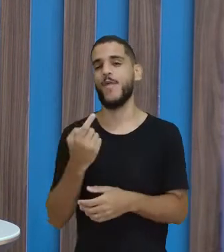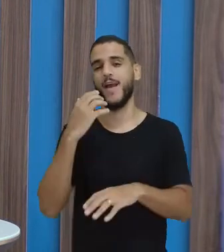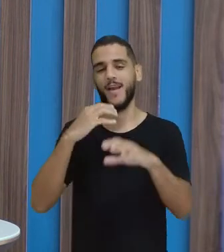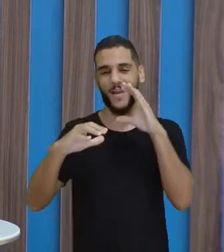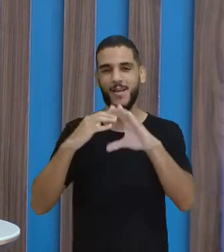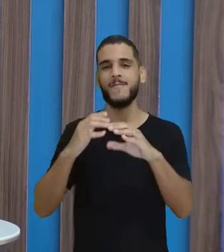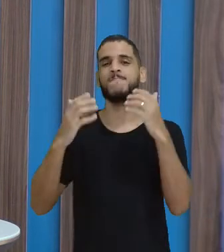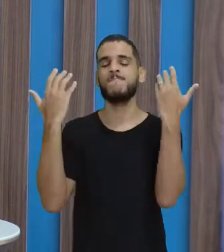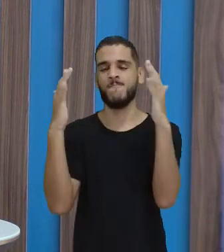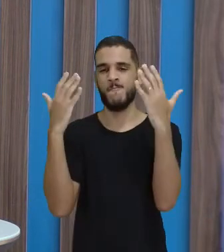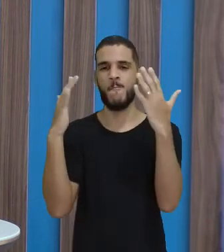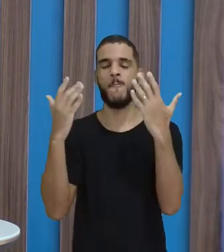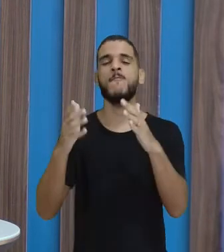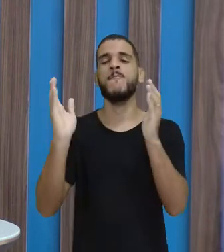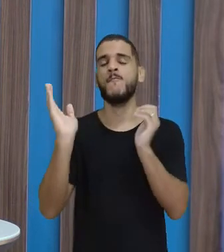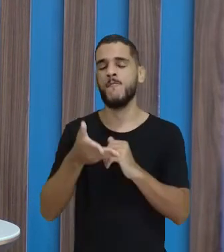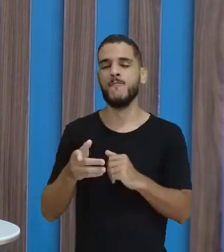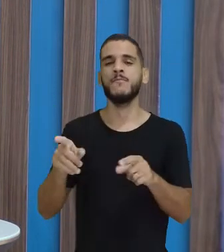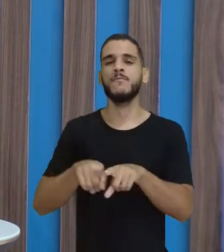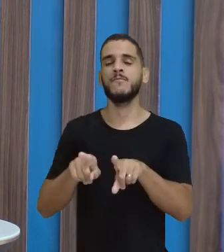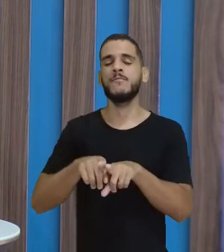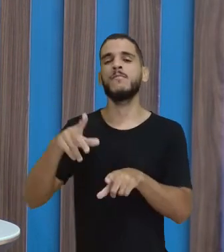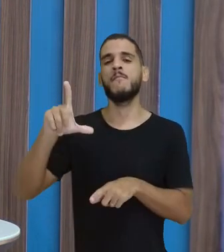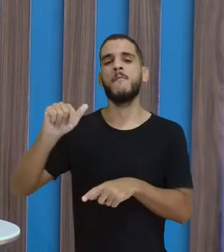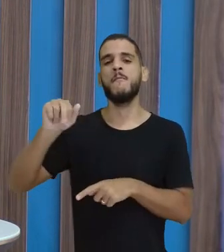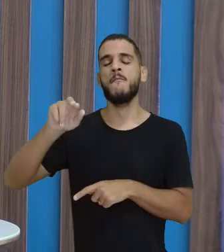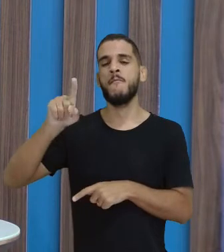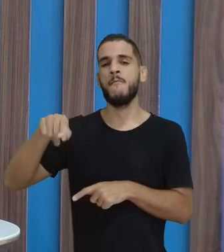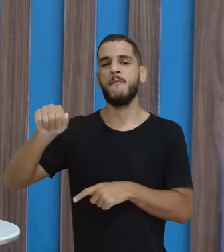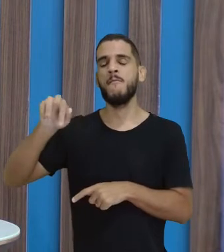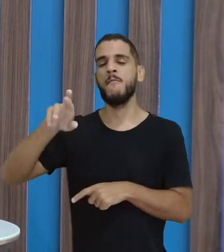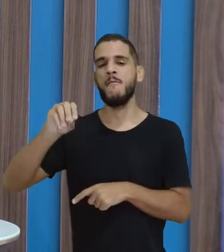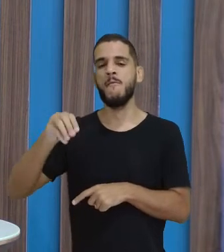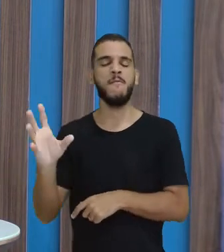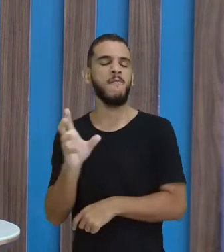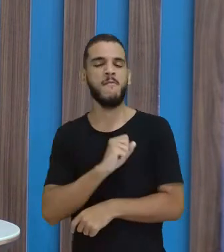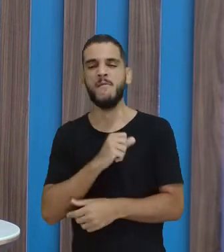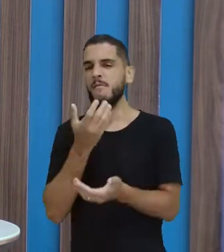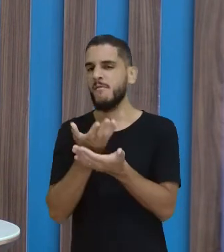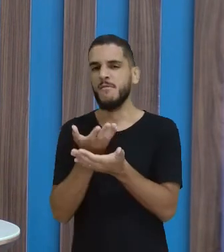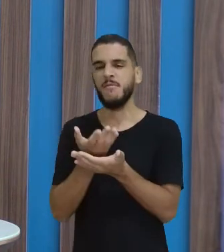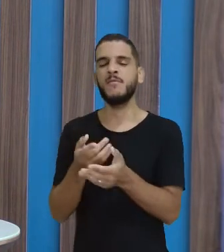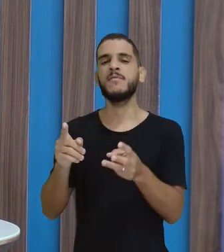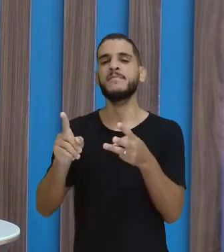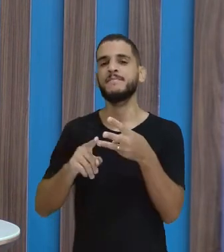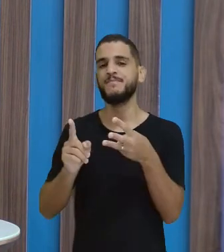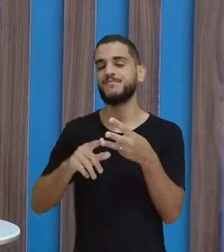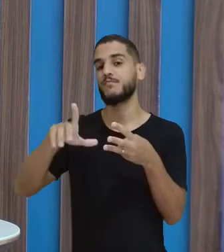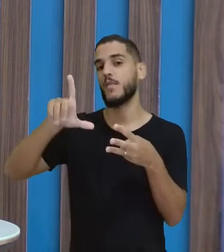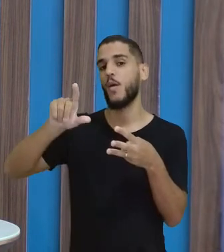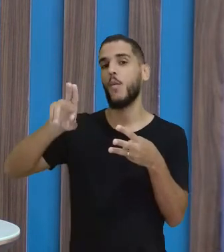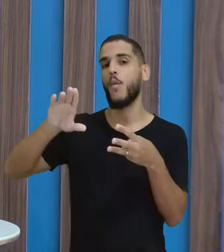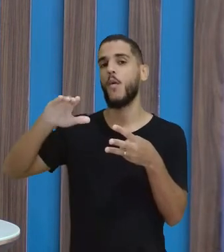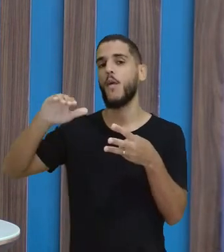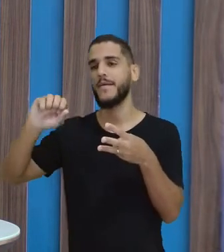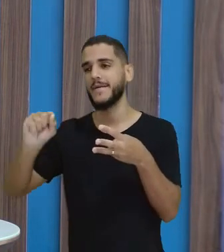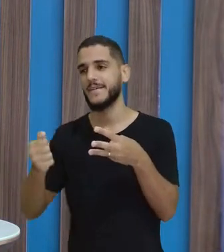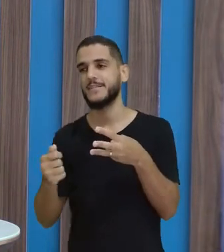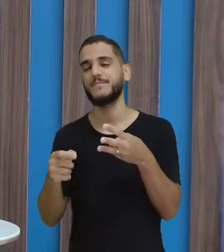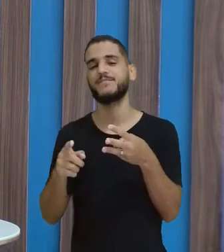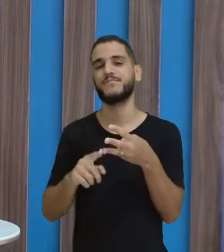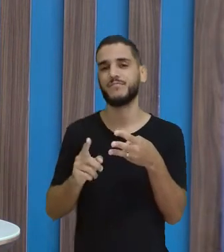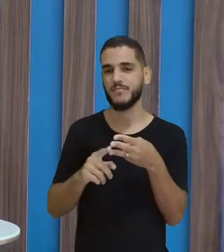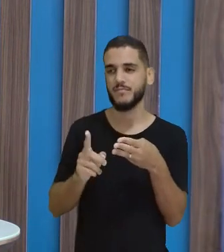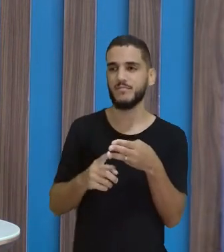para a Samara. Lázaro também está aqui, está amando a aula. Lucas. Foi, Lucas